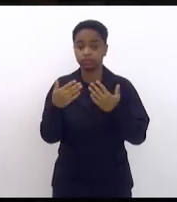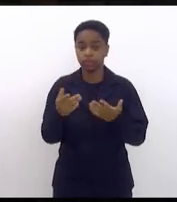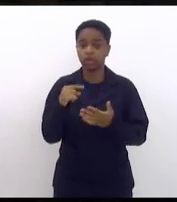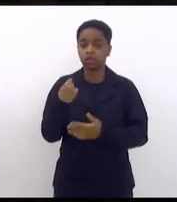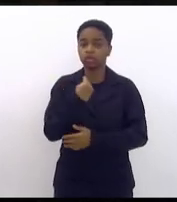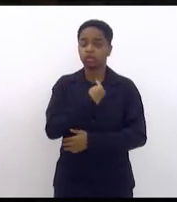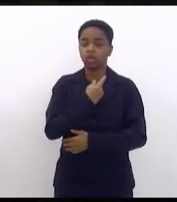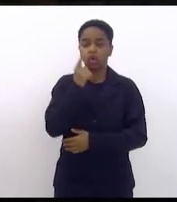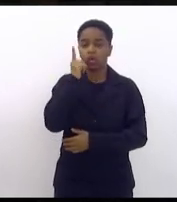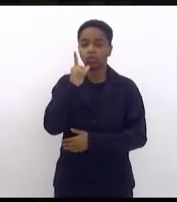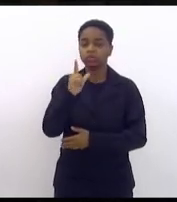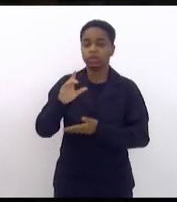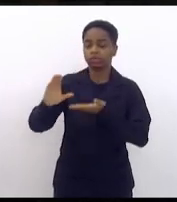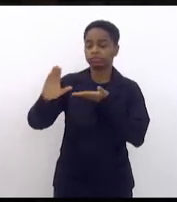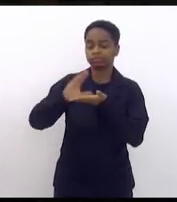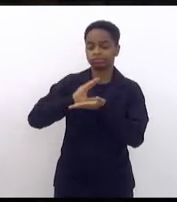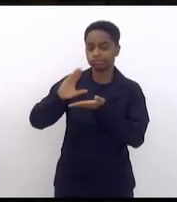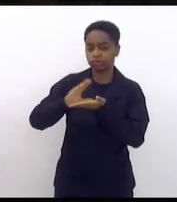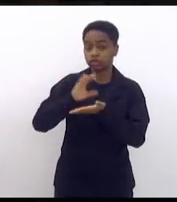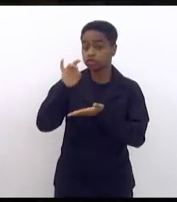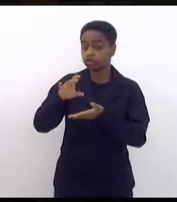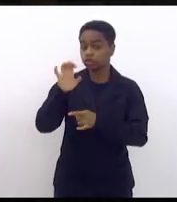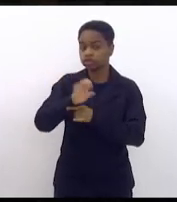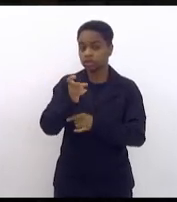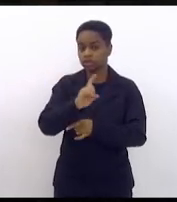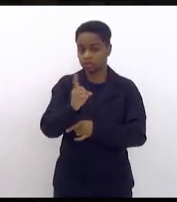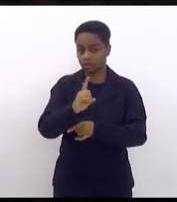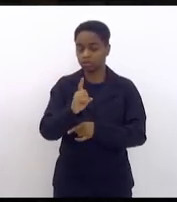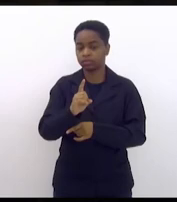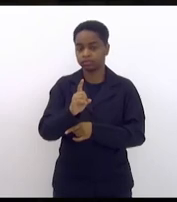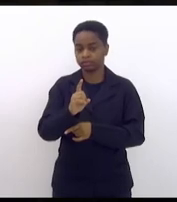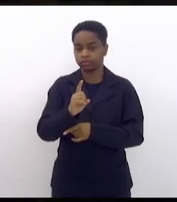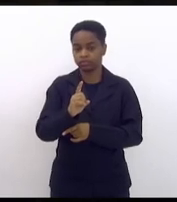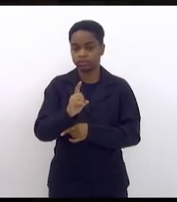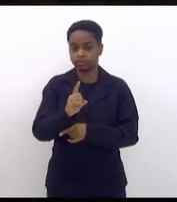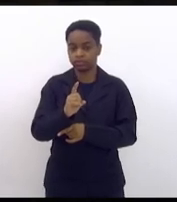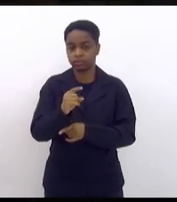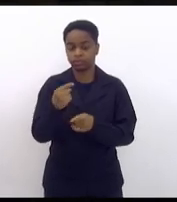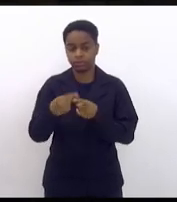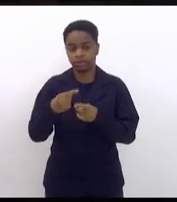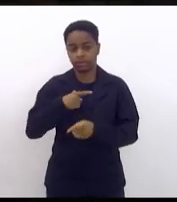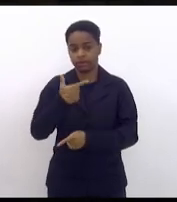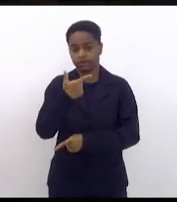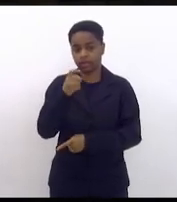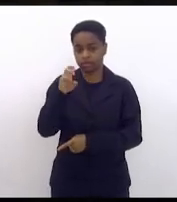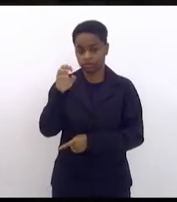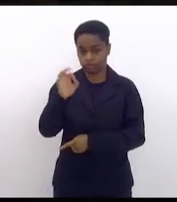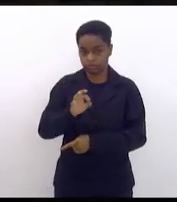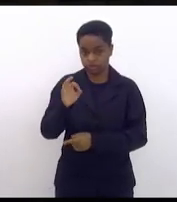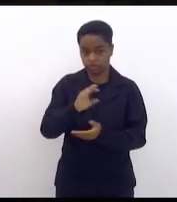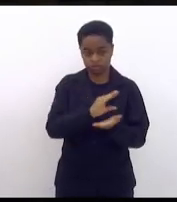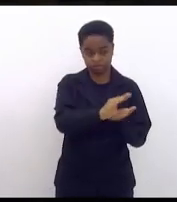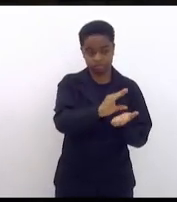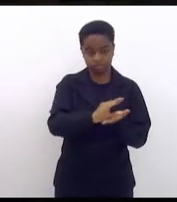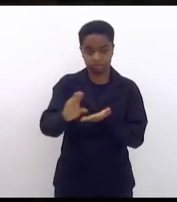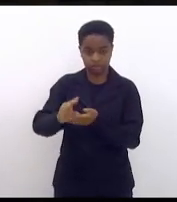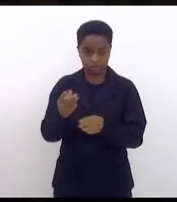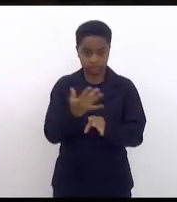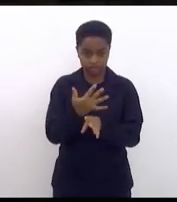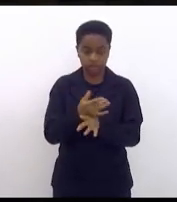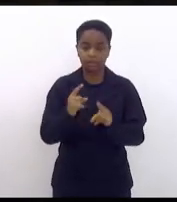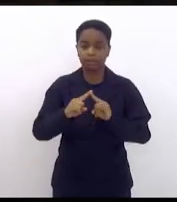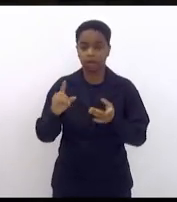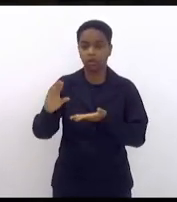baixo, arrecada não só o estado, os municípios, que tem uns 25% para os municípios, no mínimo mais